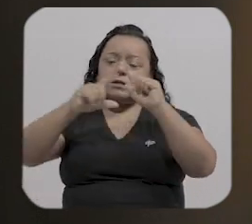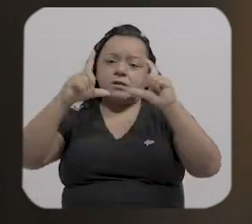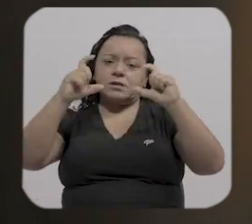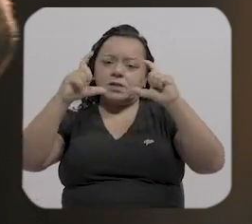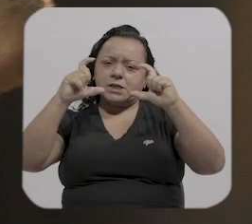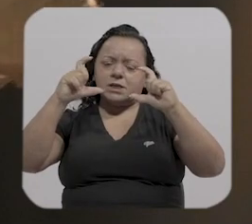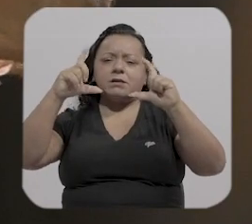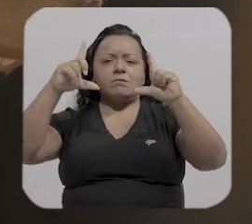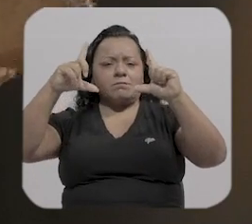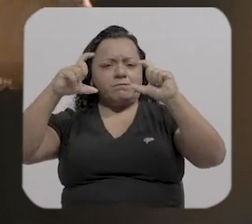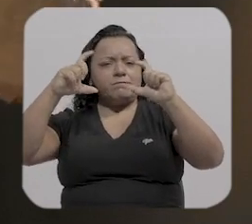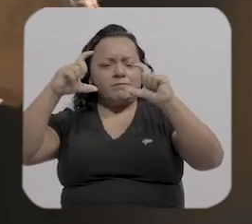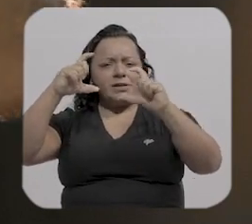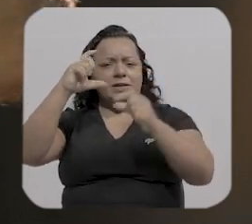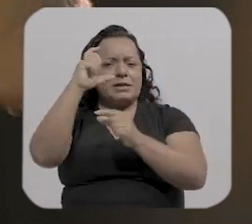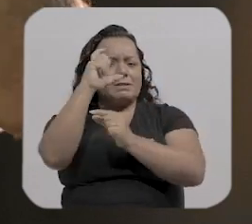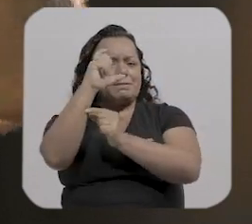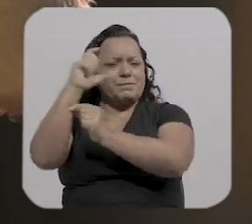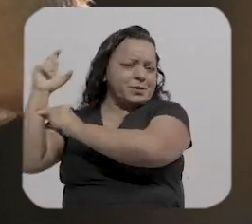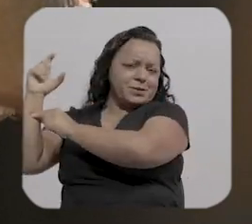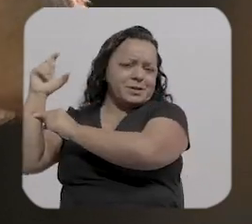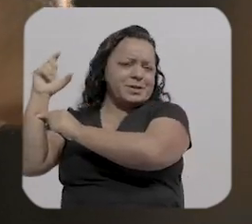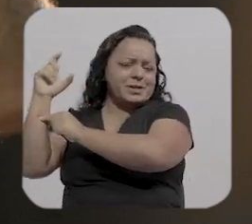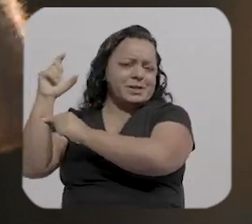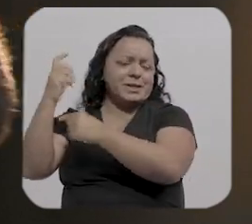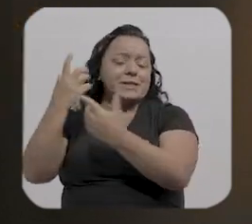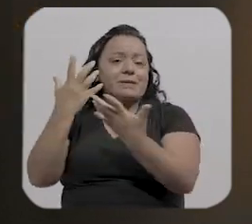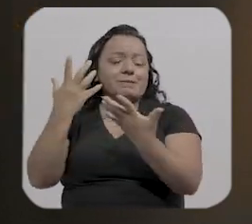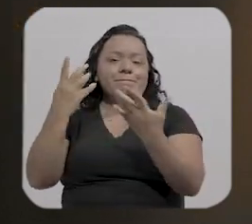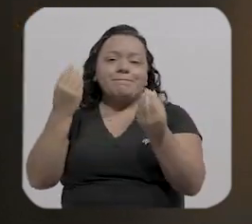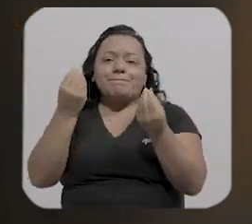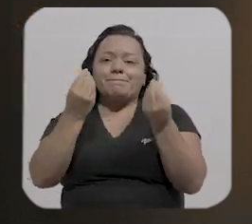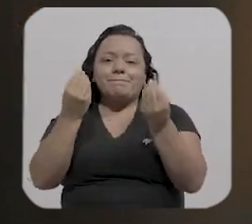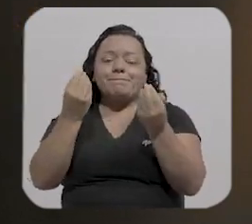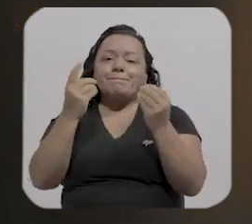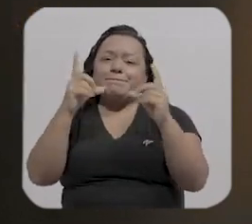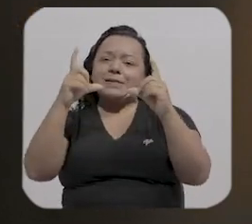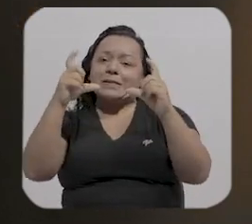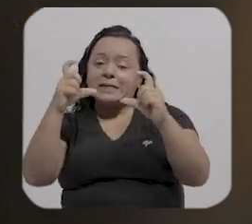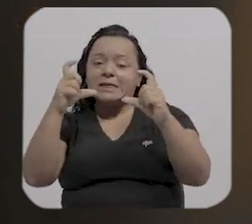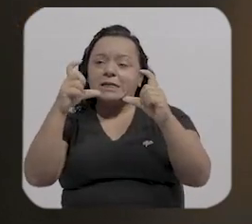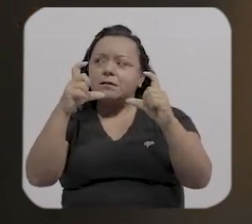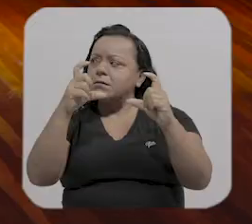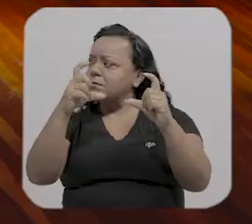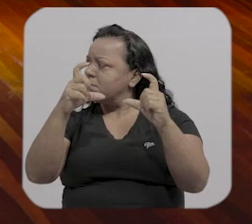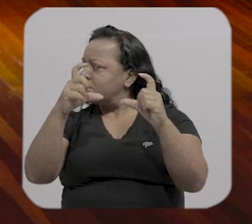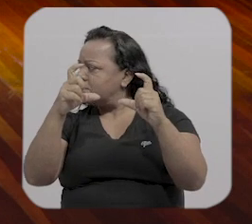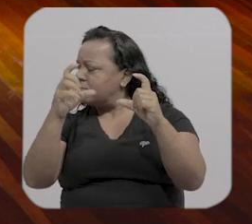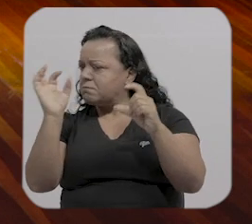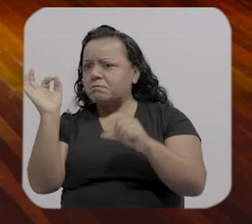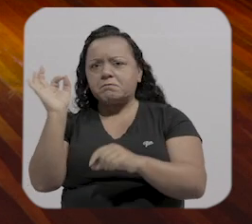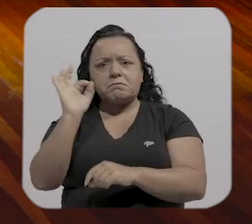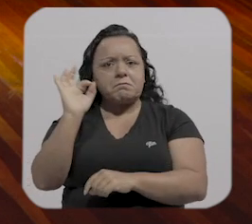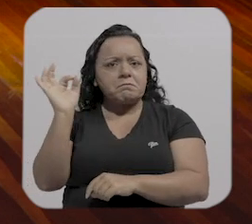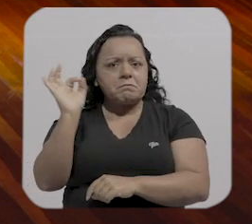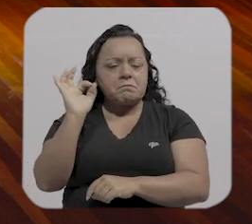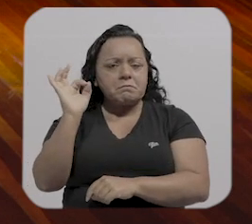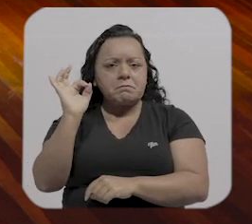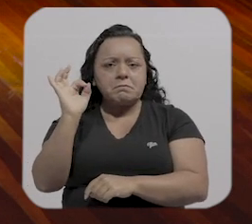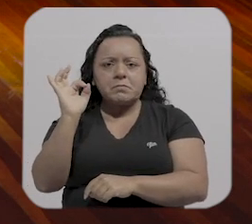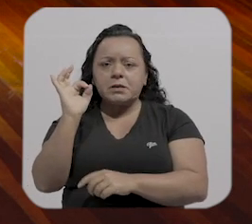estava aqui enrolada. Na hora do clique mesmo, pim! Alguém pega no meu braço e puxa para o lado. Eu olho, não tem